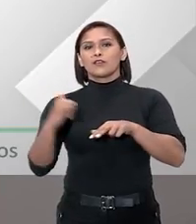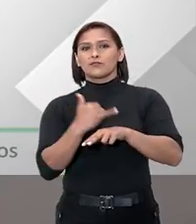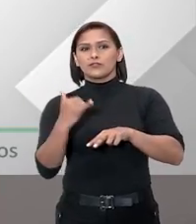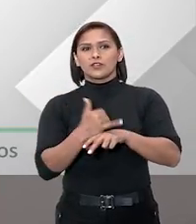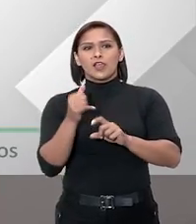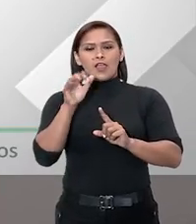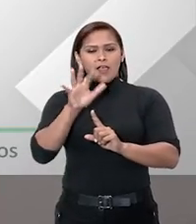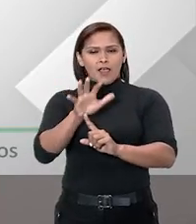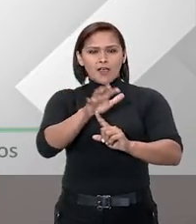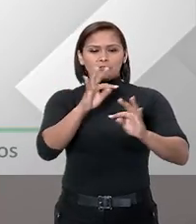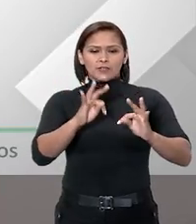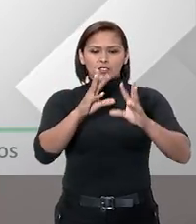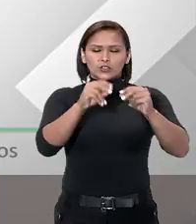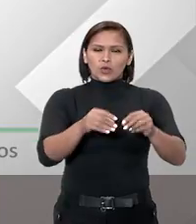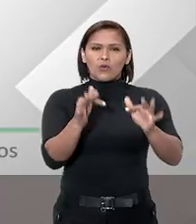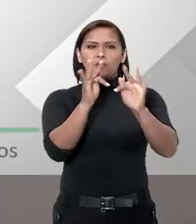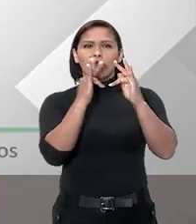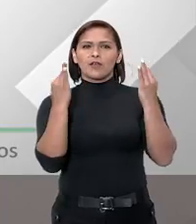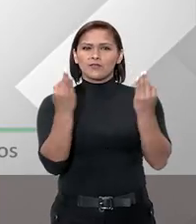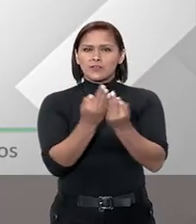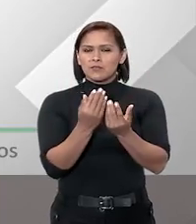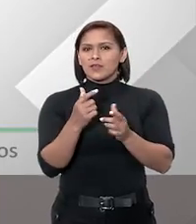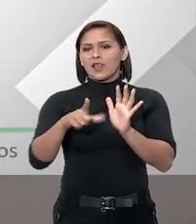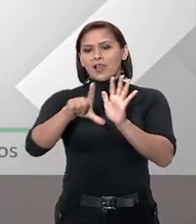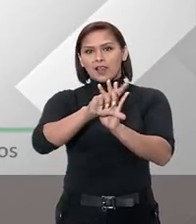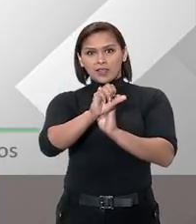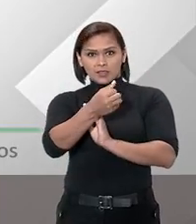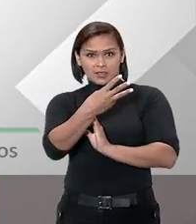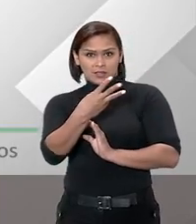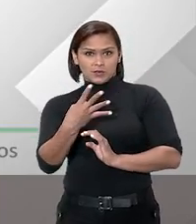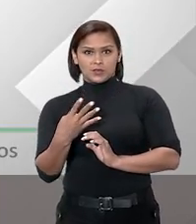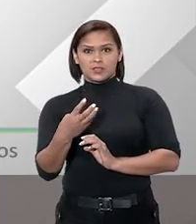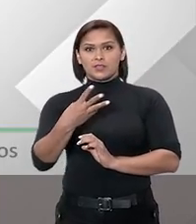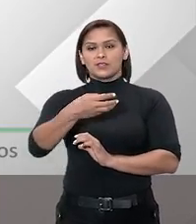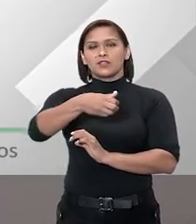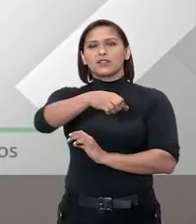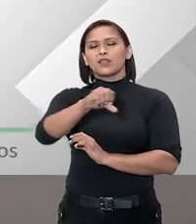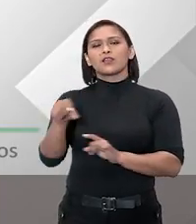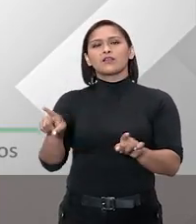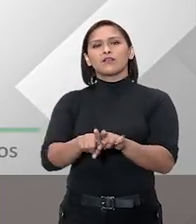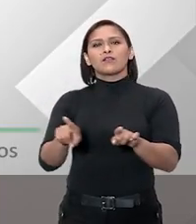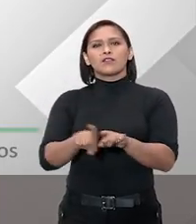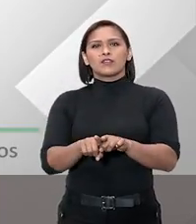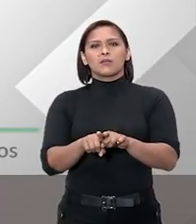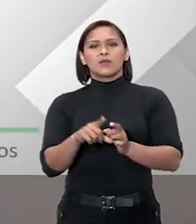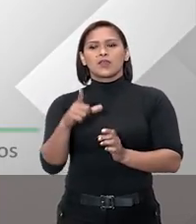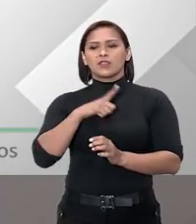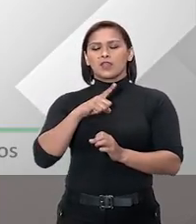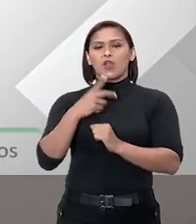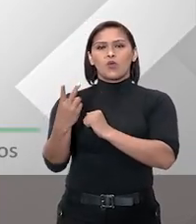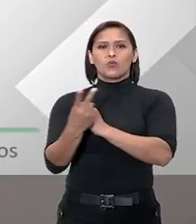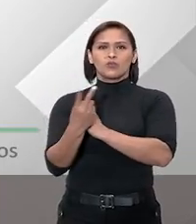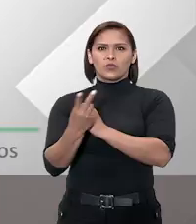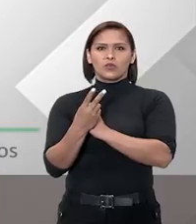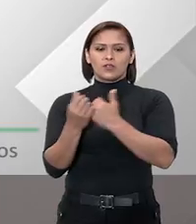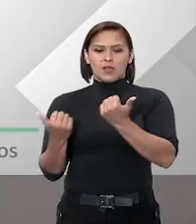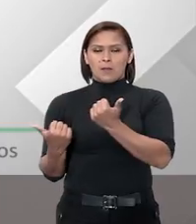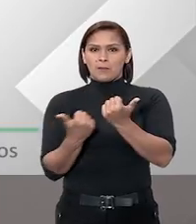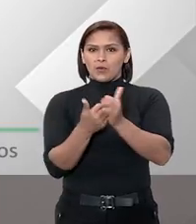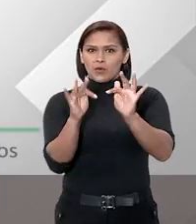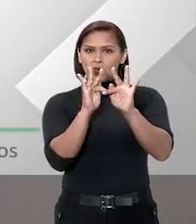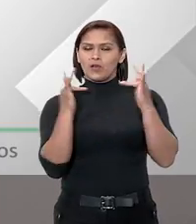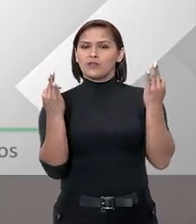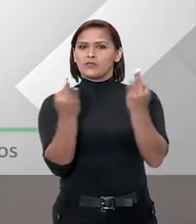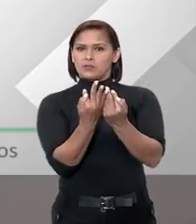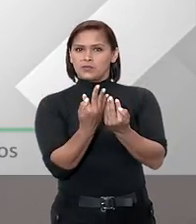Isso afeta toda uma cadeia em volta. A Lei 13.431, ela também prevê alguma assistência para o núcleo